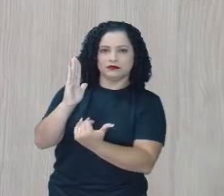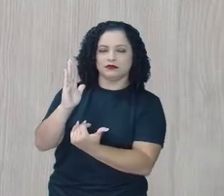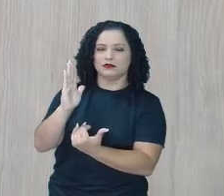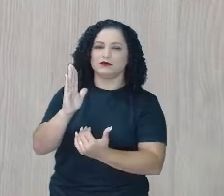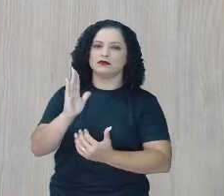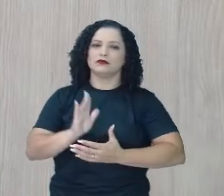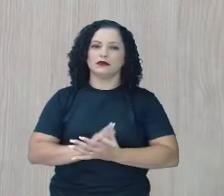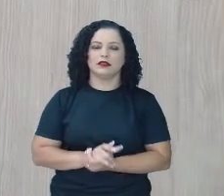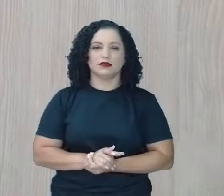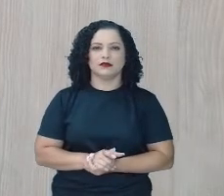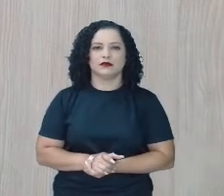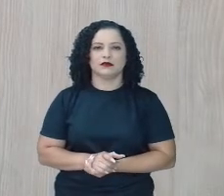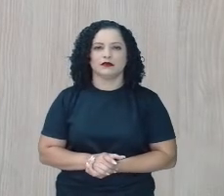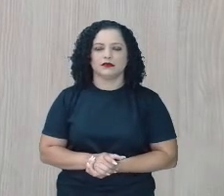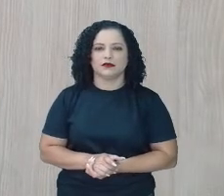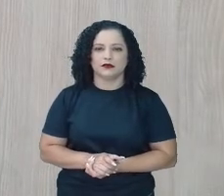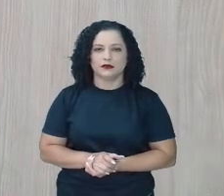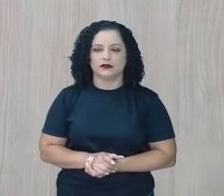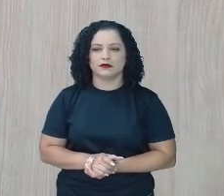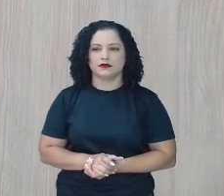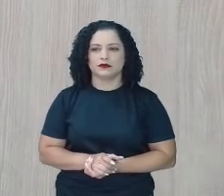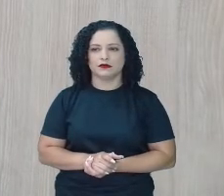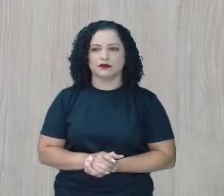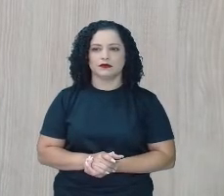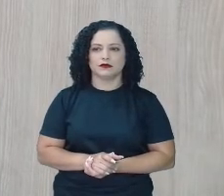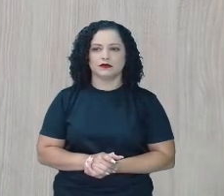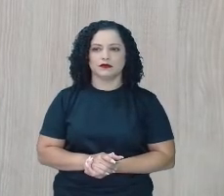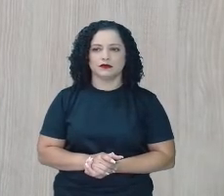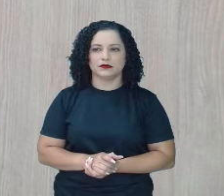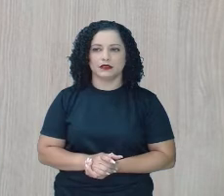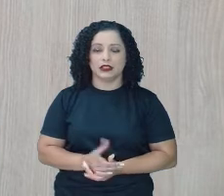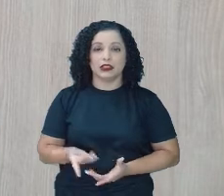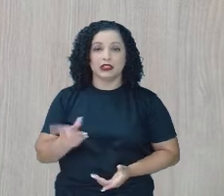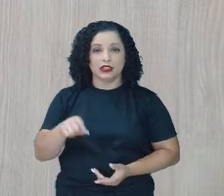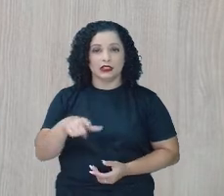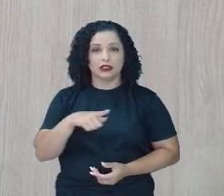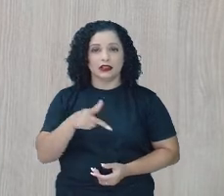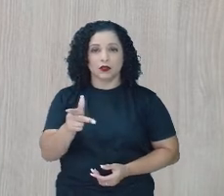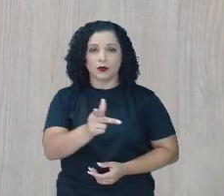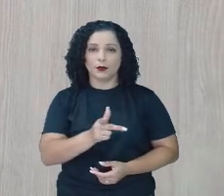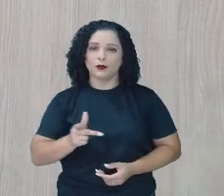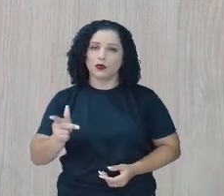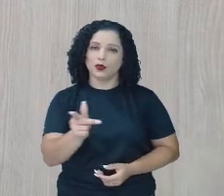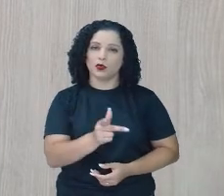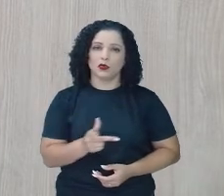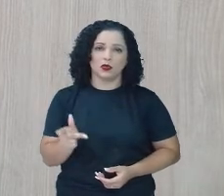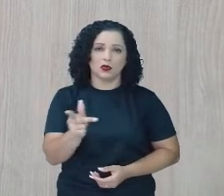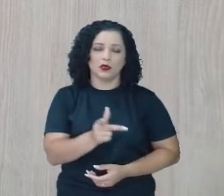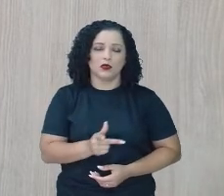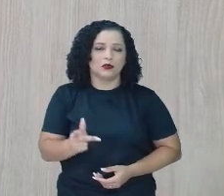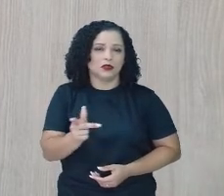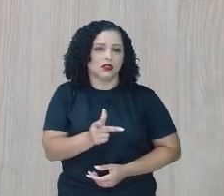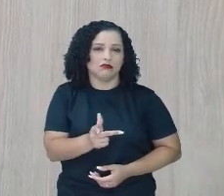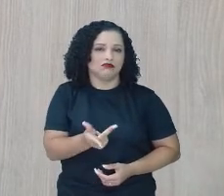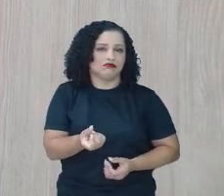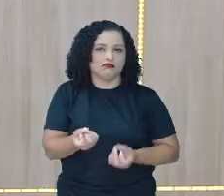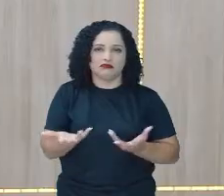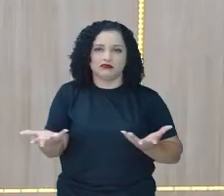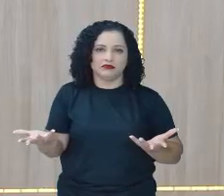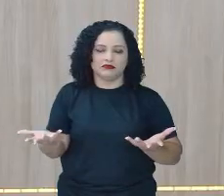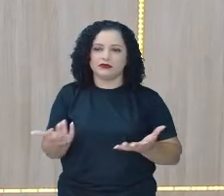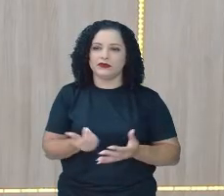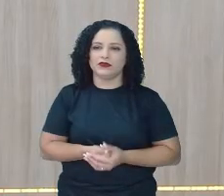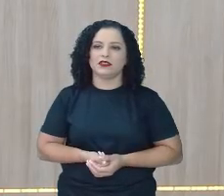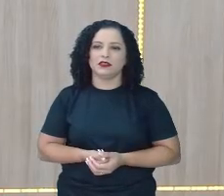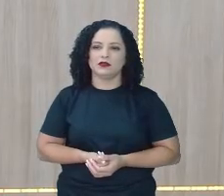também pode significar aquele, aquela, ou seja, um pronome indefinido, certo? Boa. Então, one é somente o número, não. Boa, muito bem. Por isso